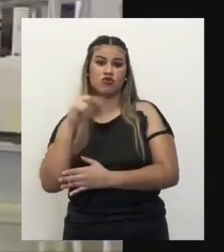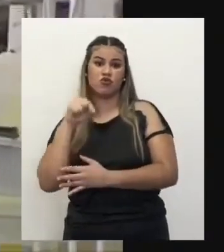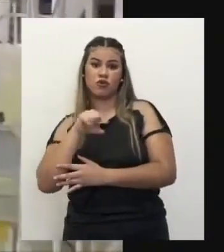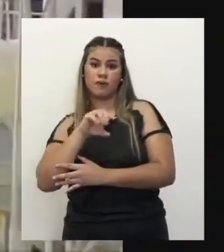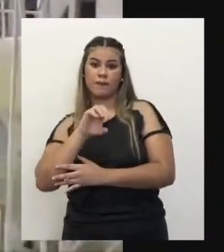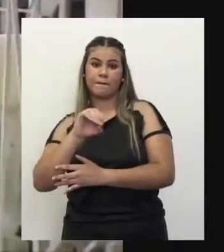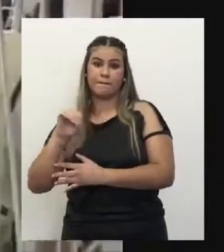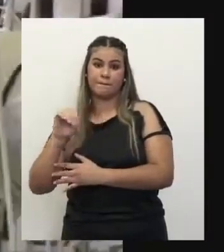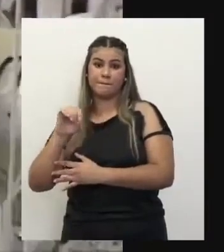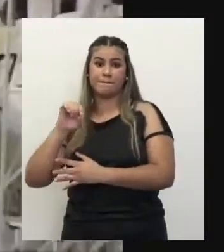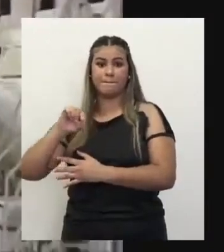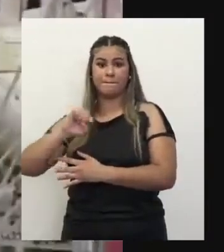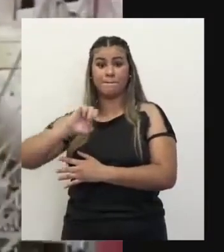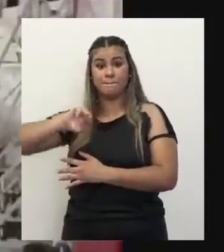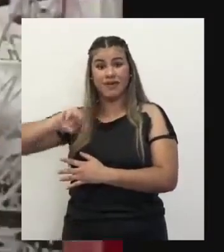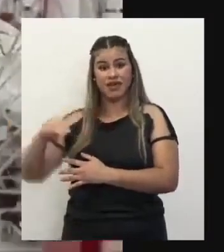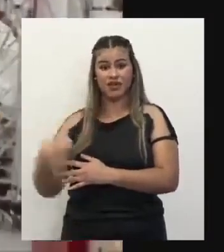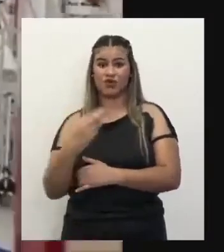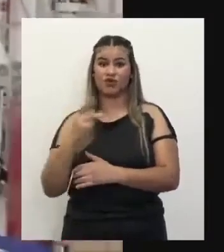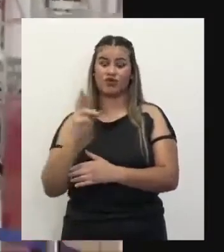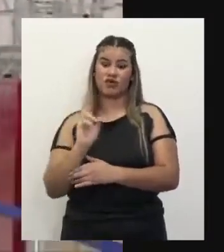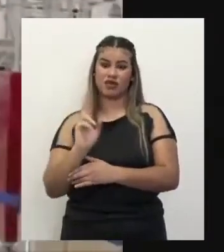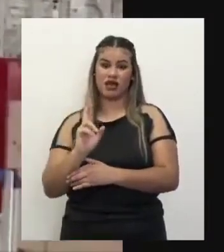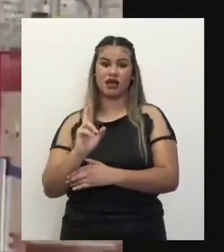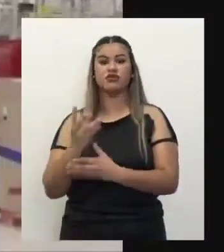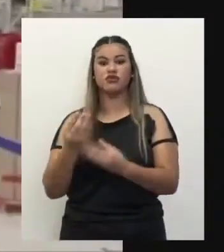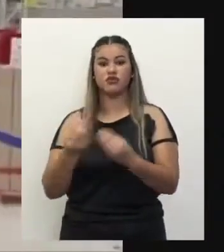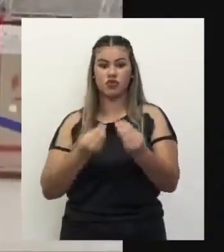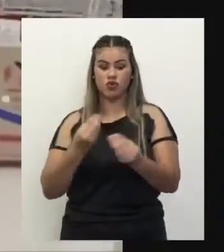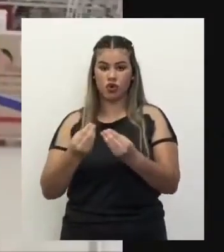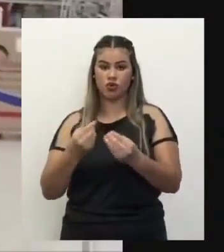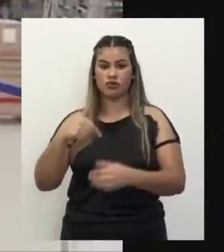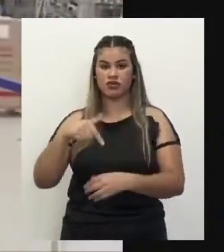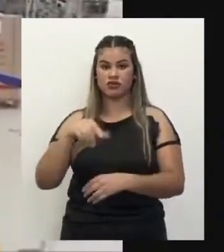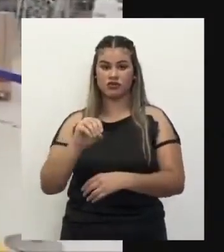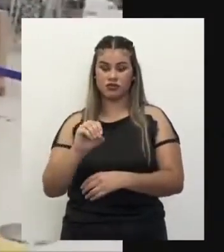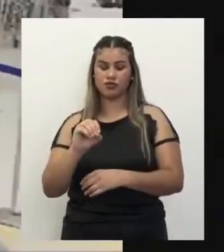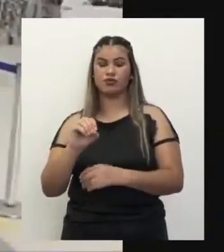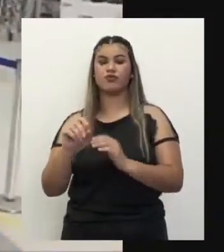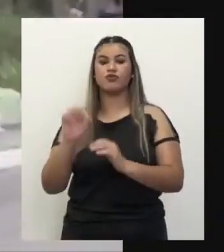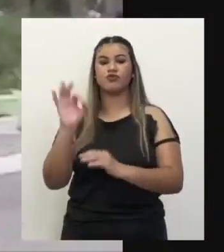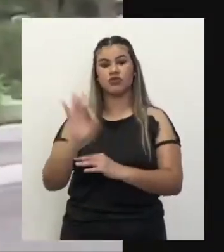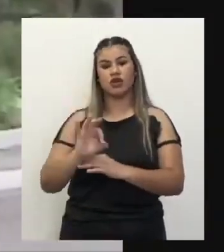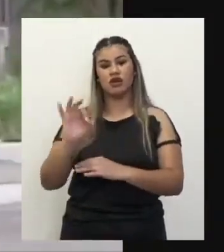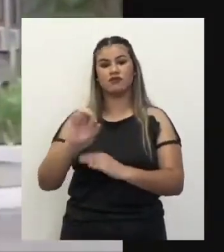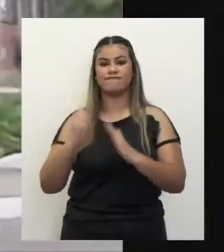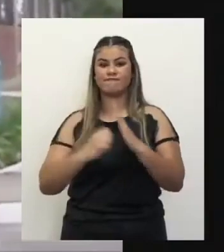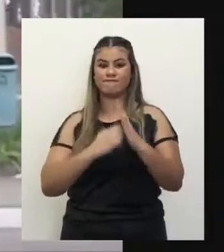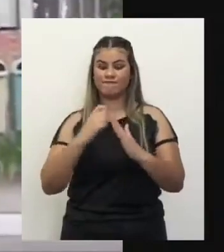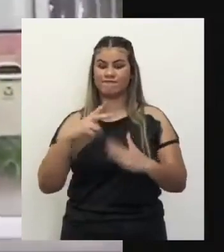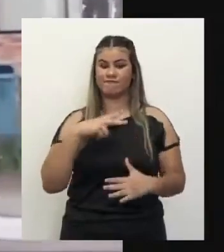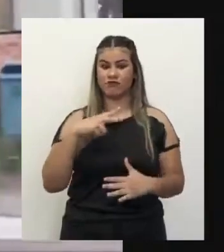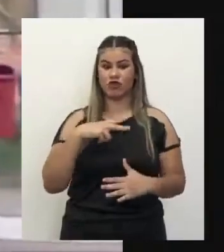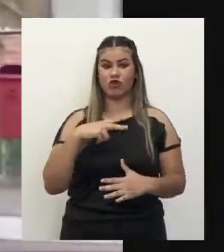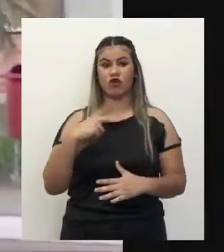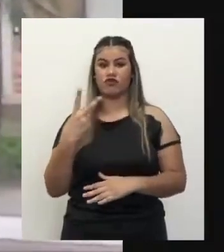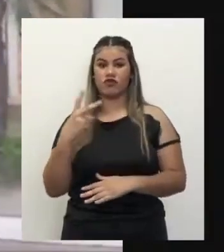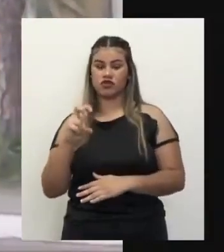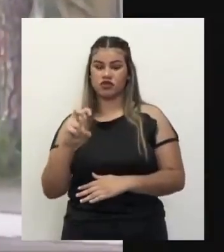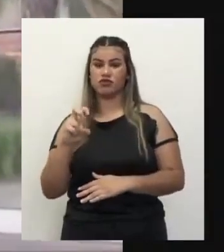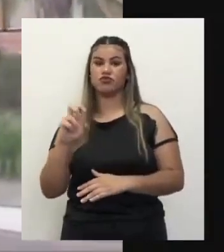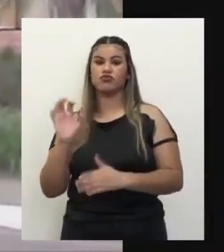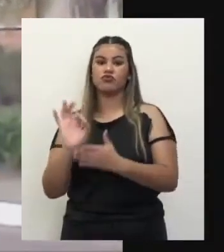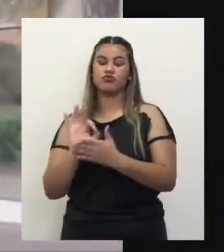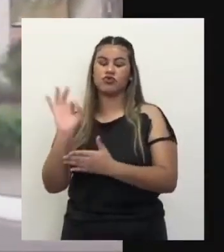75% dos recursos vieram da iniciativa privada, 25% do poder público. 6 anos depois, o parque já